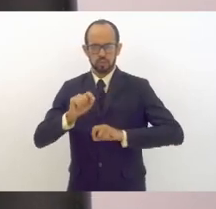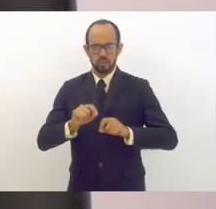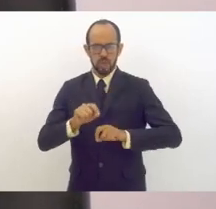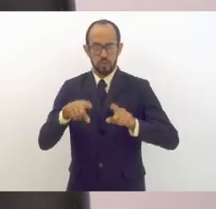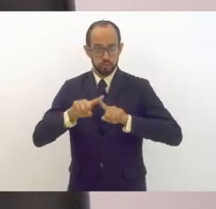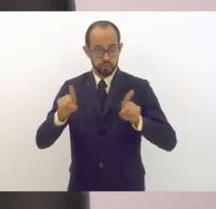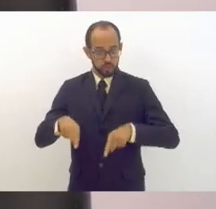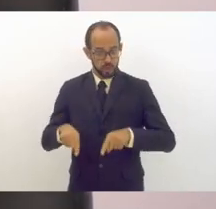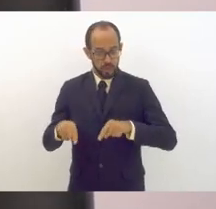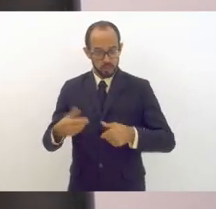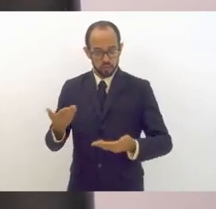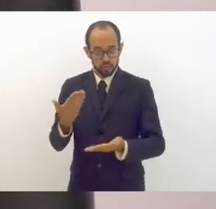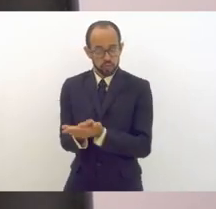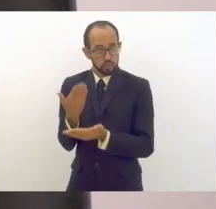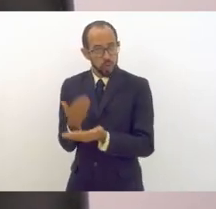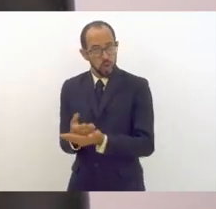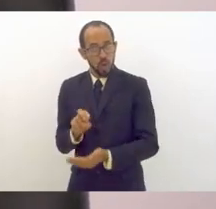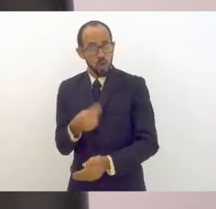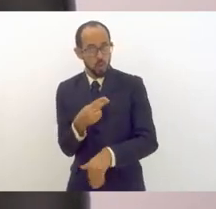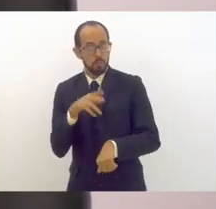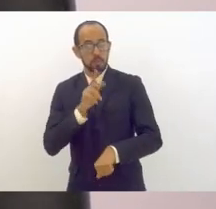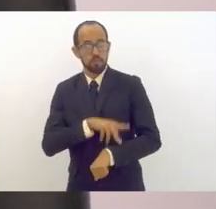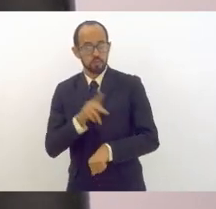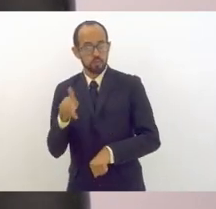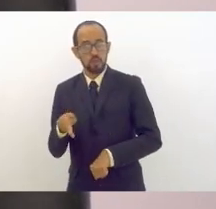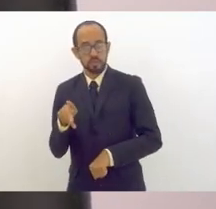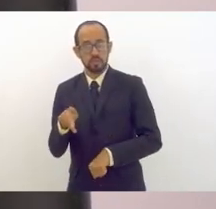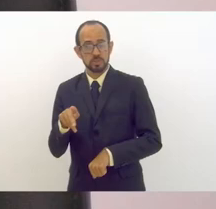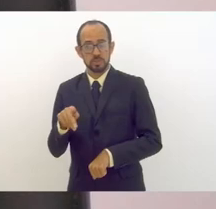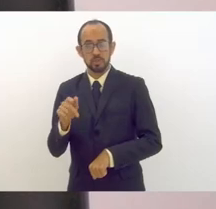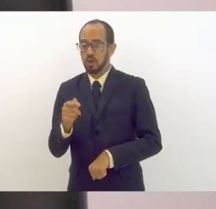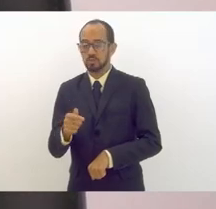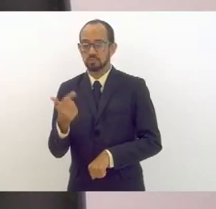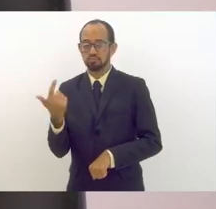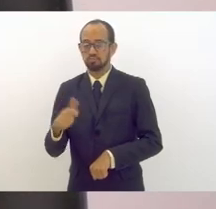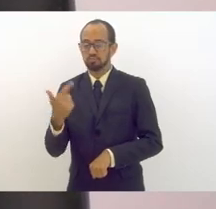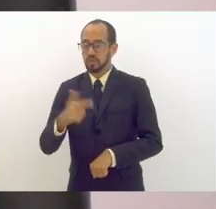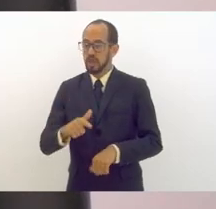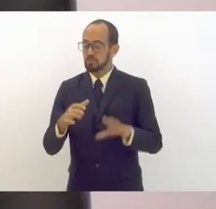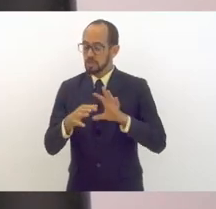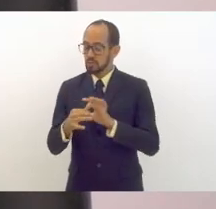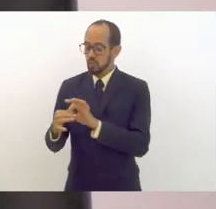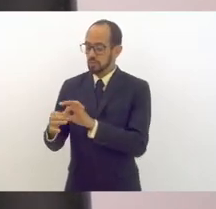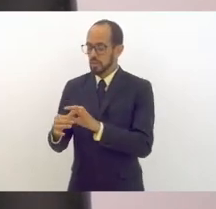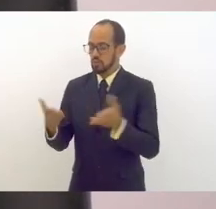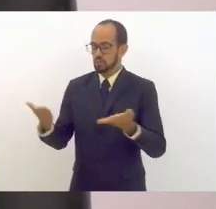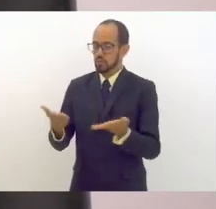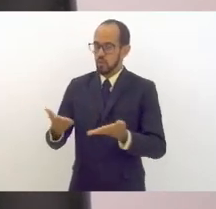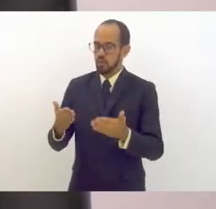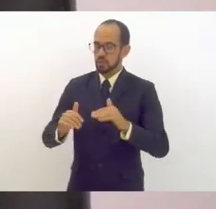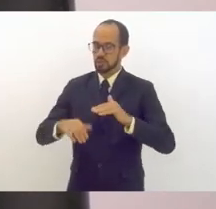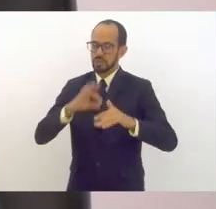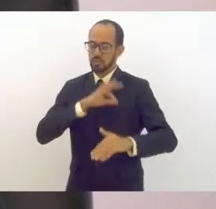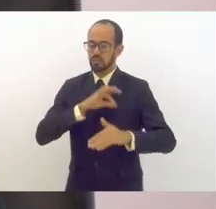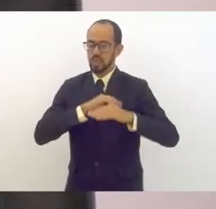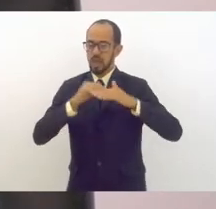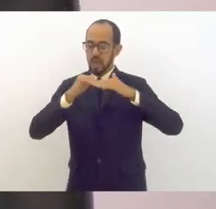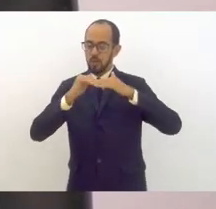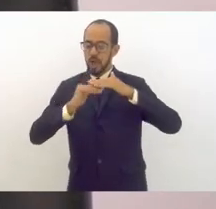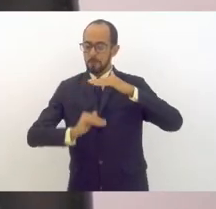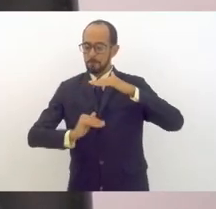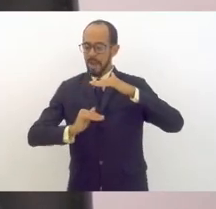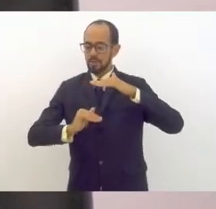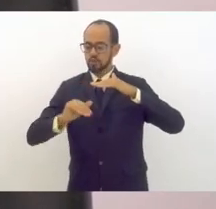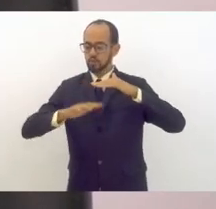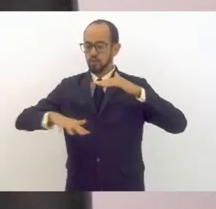escola, sejamos nós, professores, não vivamos essa realidade que se vive hoje de estar abaixo do piso regional